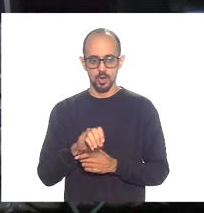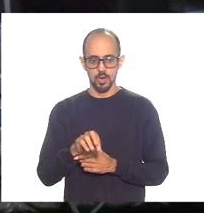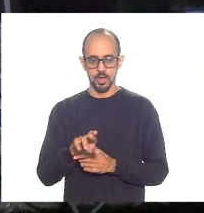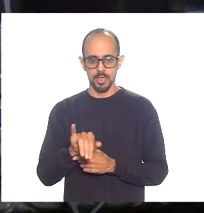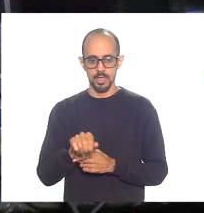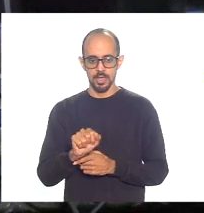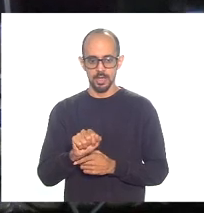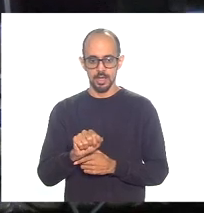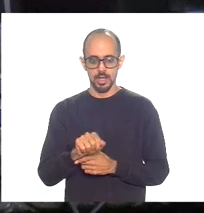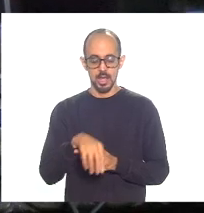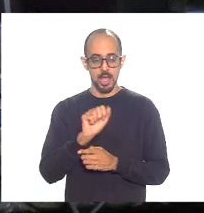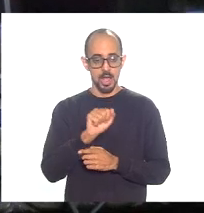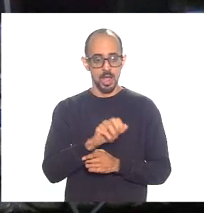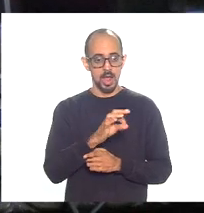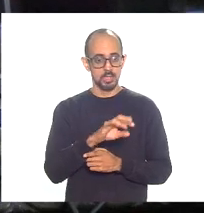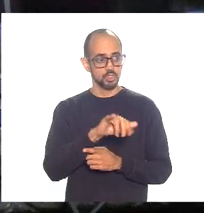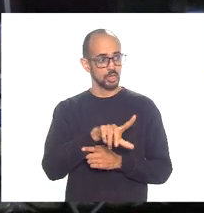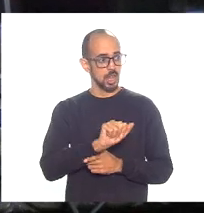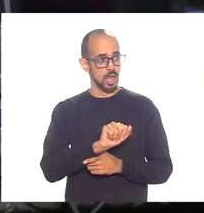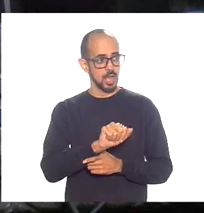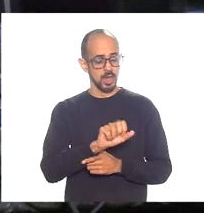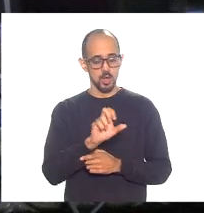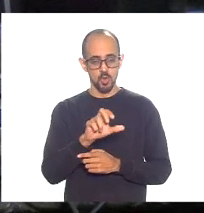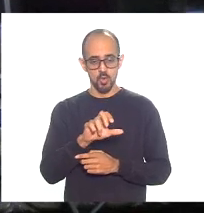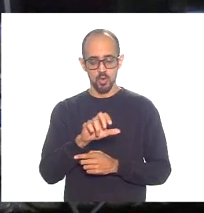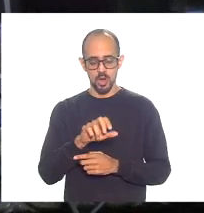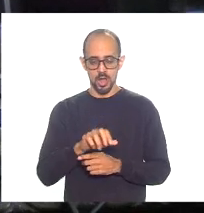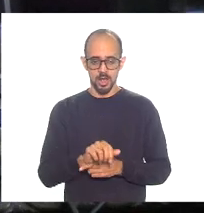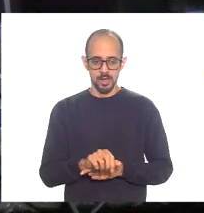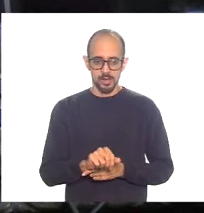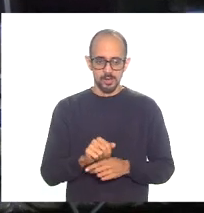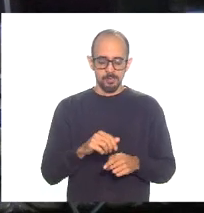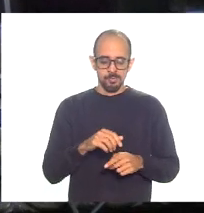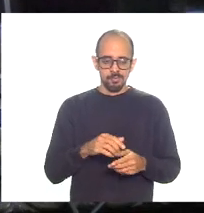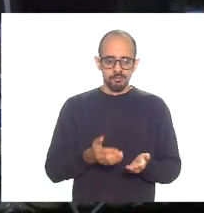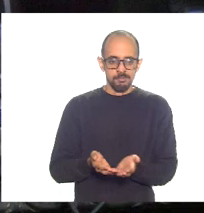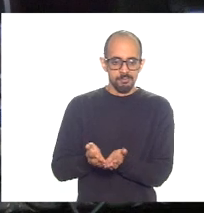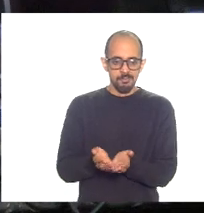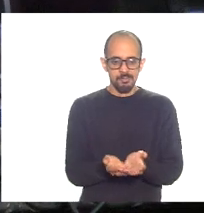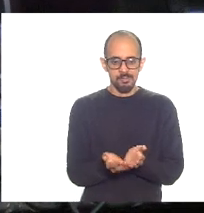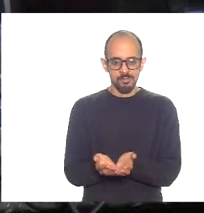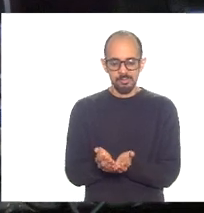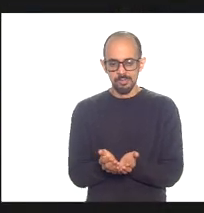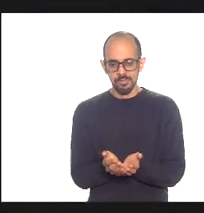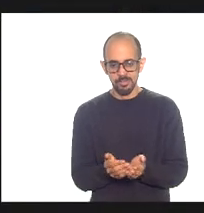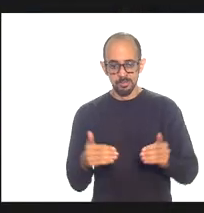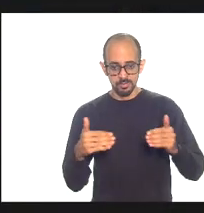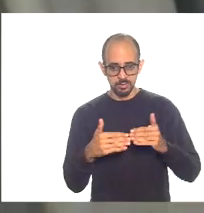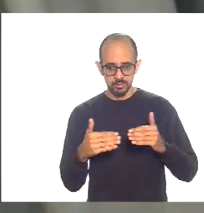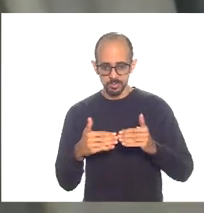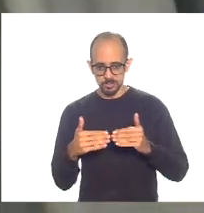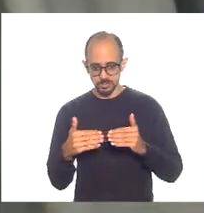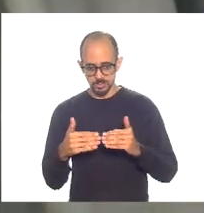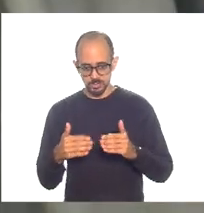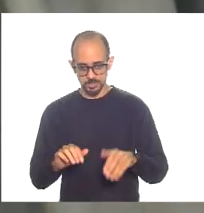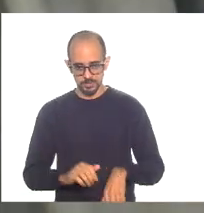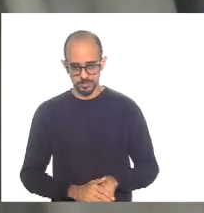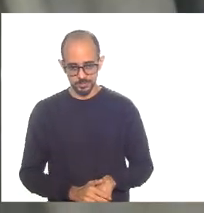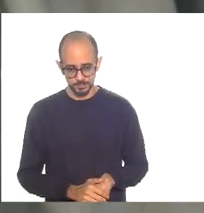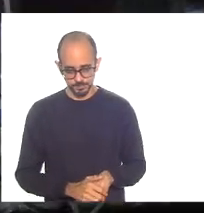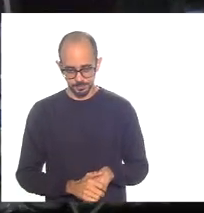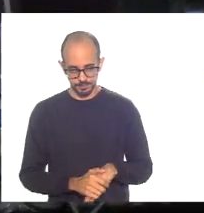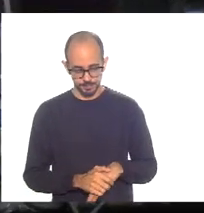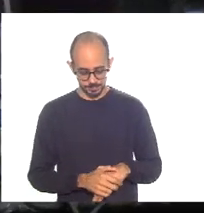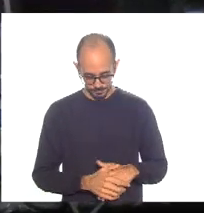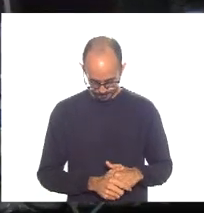Deputado Átila Nunes. Deputado Bebeto. Favorável, tia Ju.